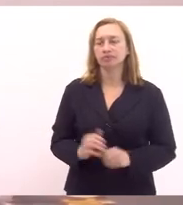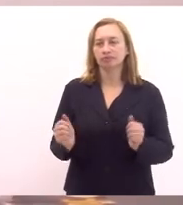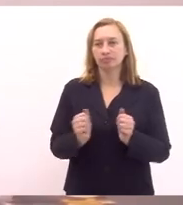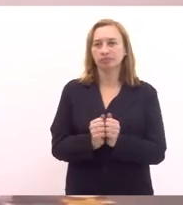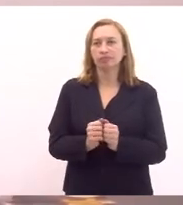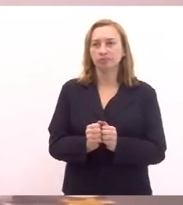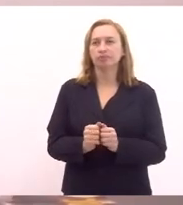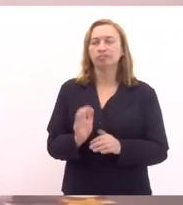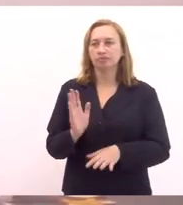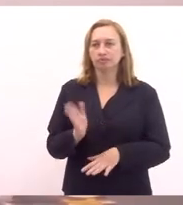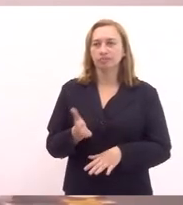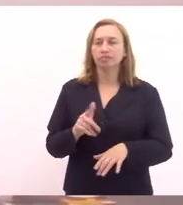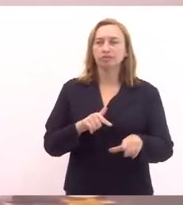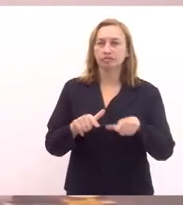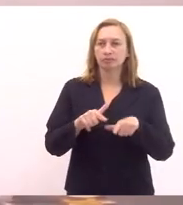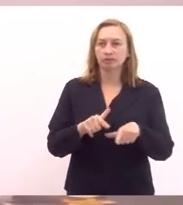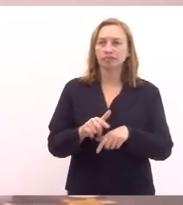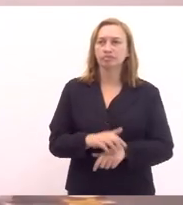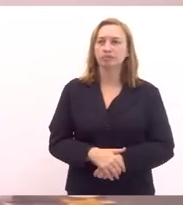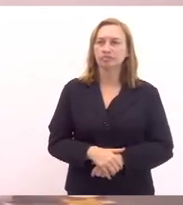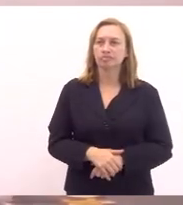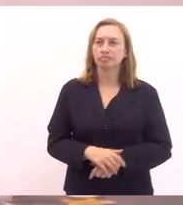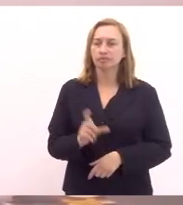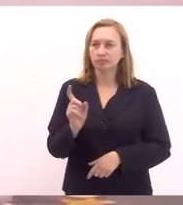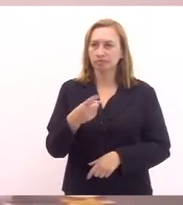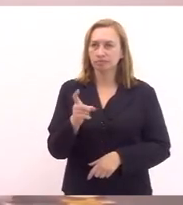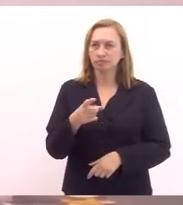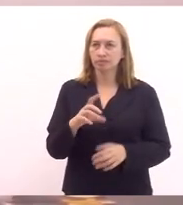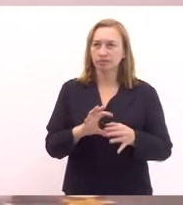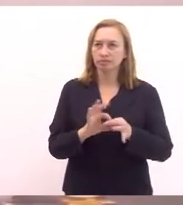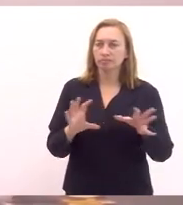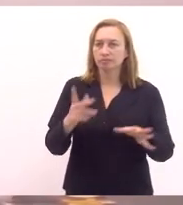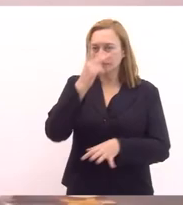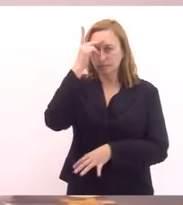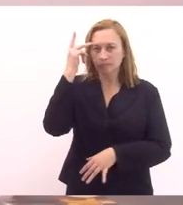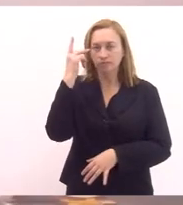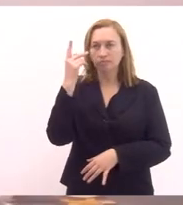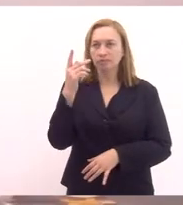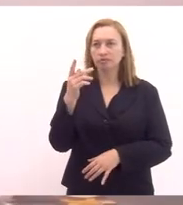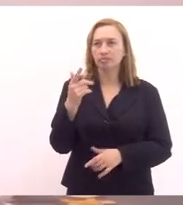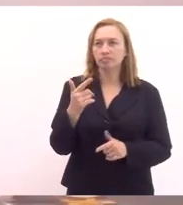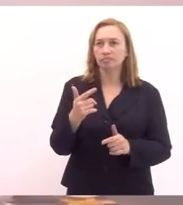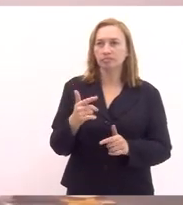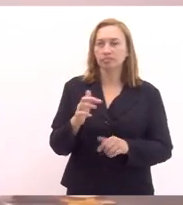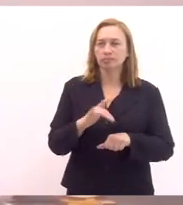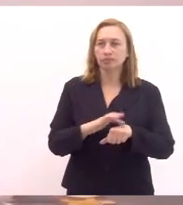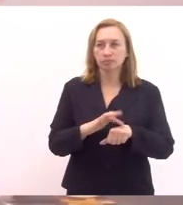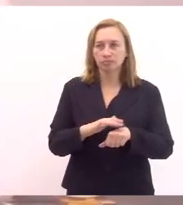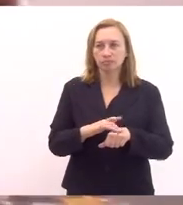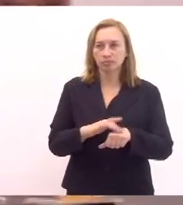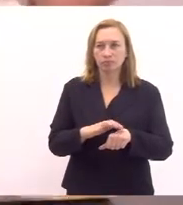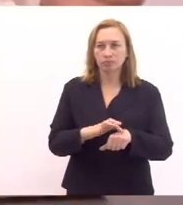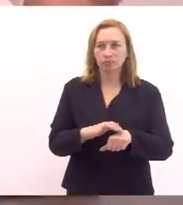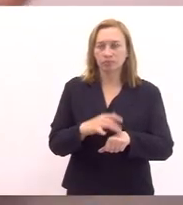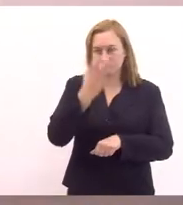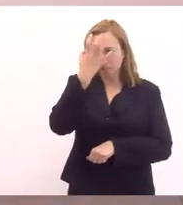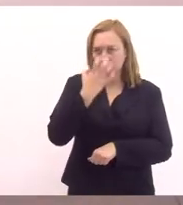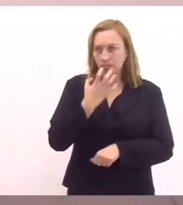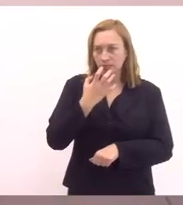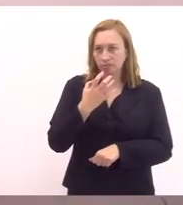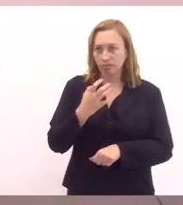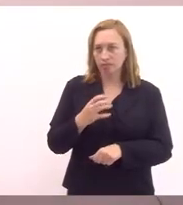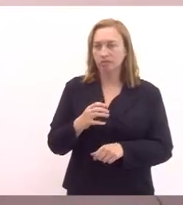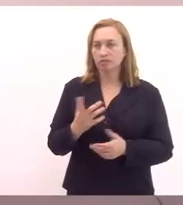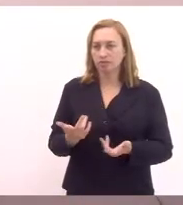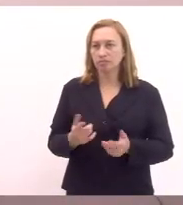livre para pessoas com doença crônica ou saúde mental recentemente a dias atrás gente aprovou uma ampliando